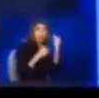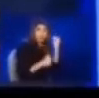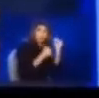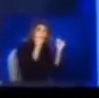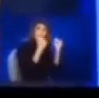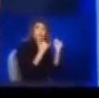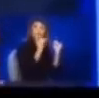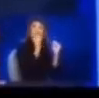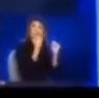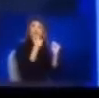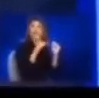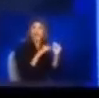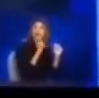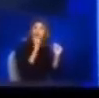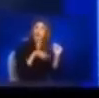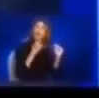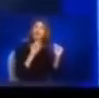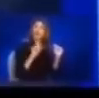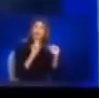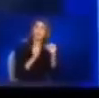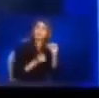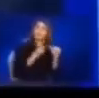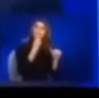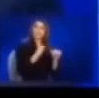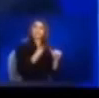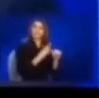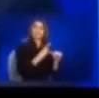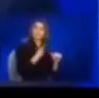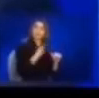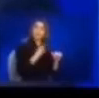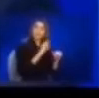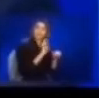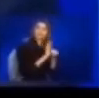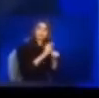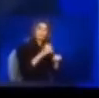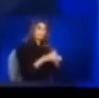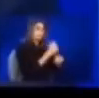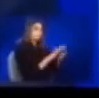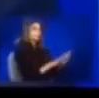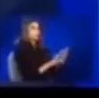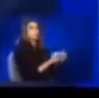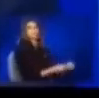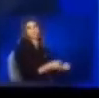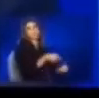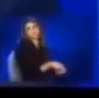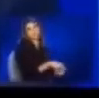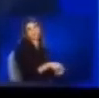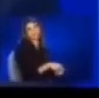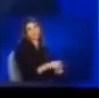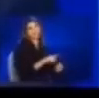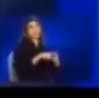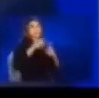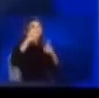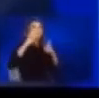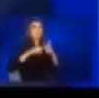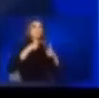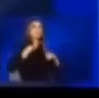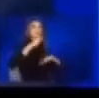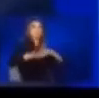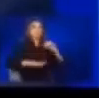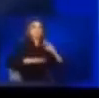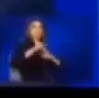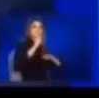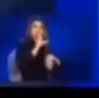por pérfuro cortante é, primeiro, ter um pérfuro cortante com dispositivo de segurança. Segundo,